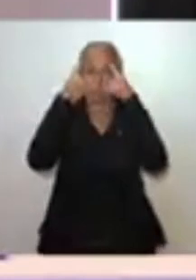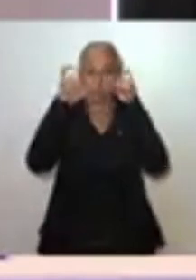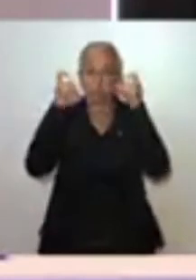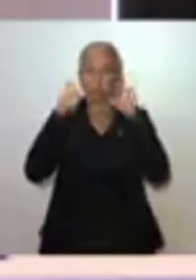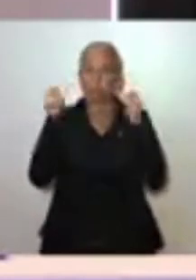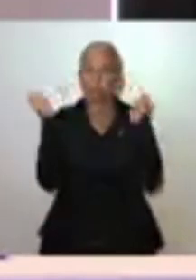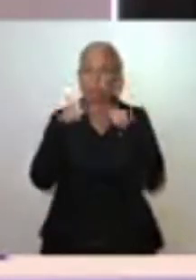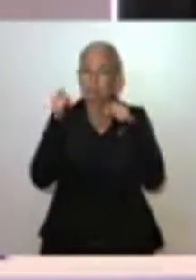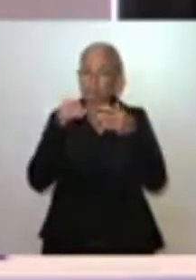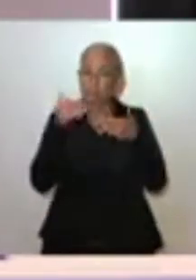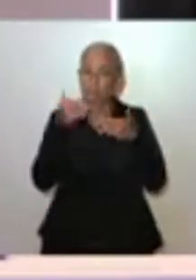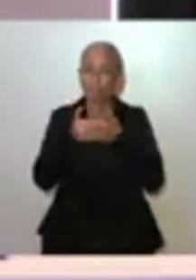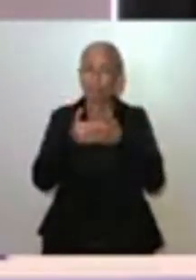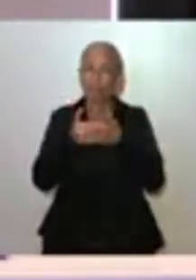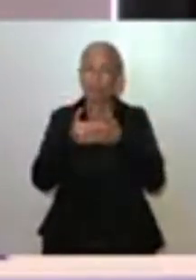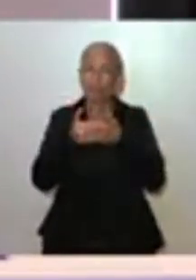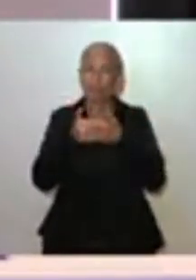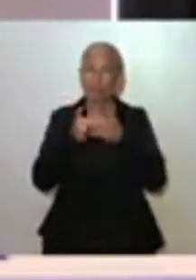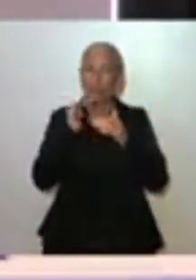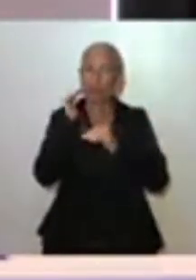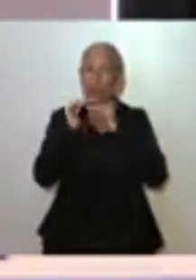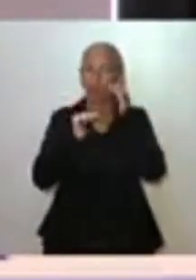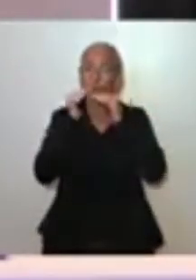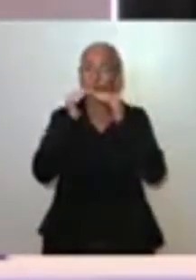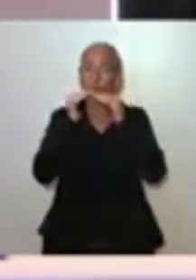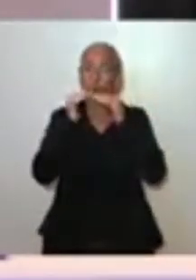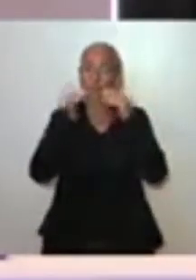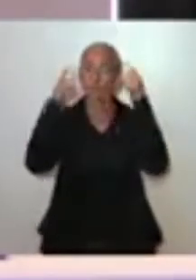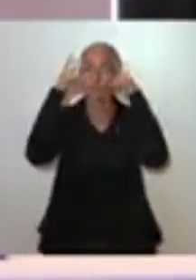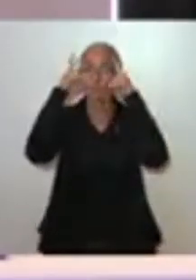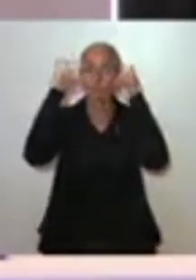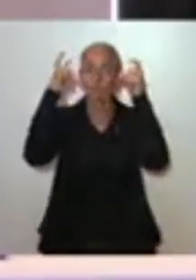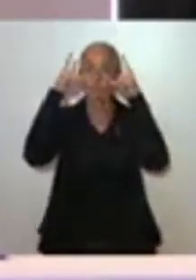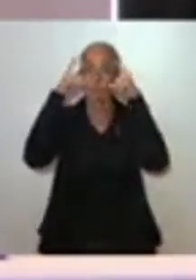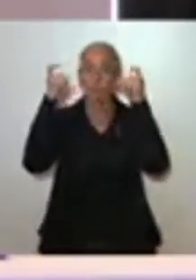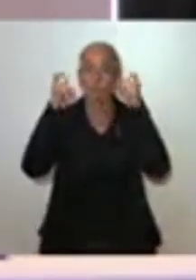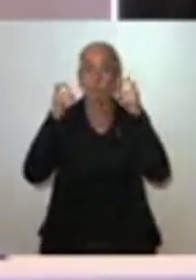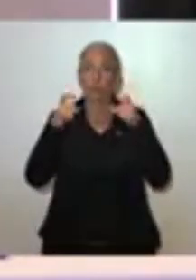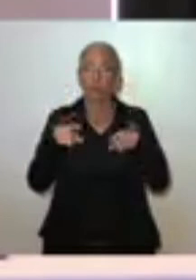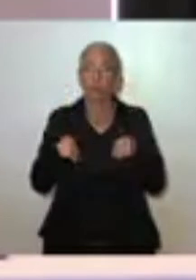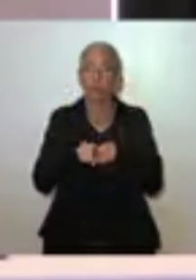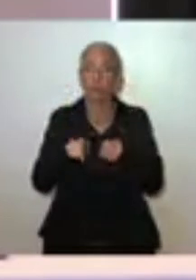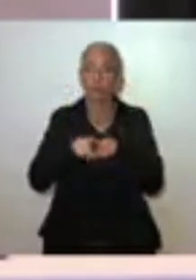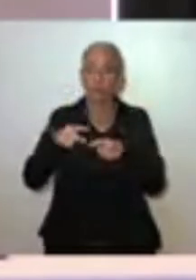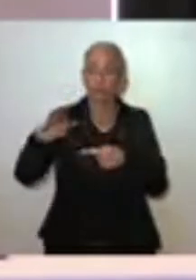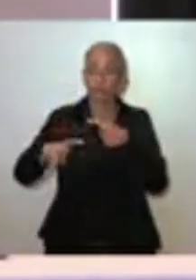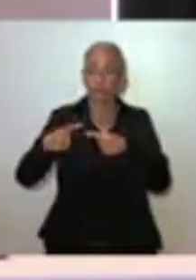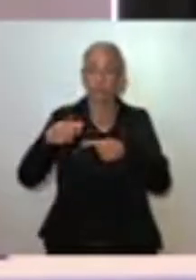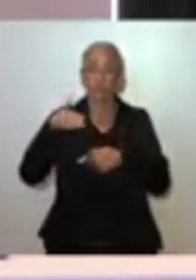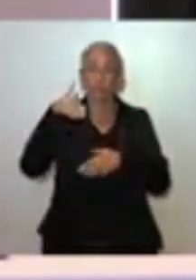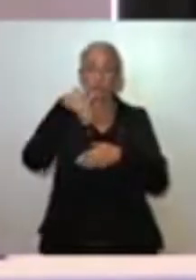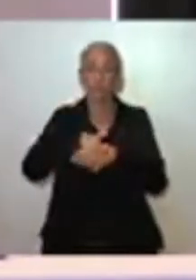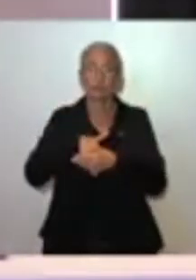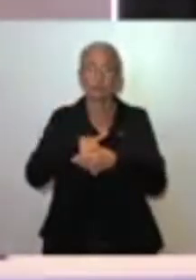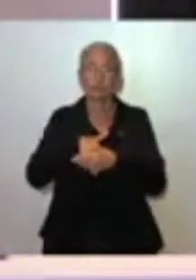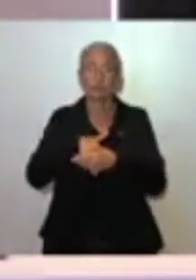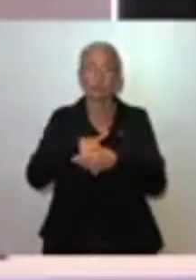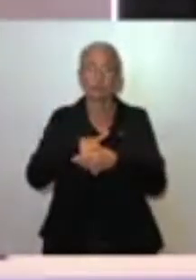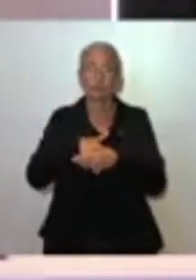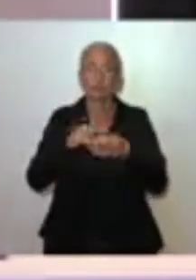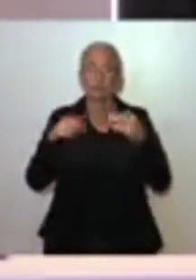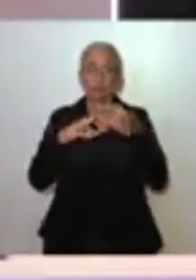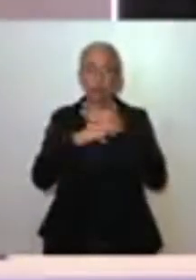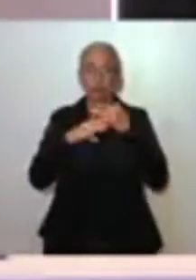e temos tido um crescente problema de violência associada ao processo eleitoral sobretudo dos